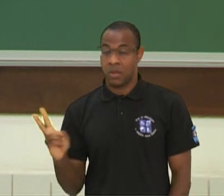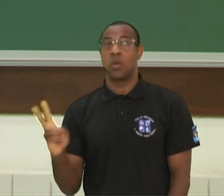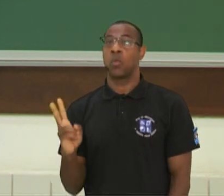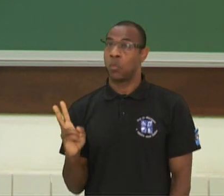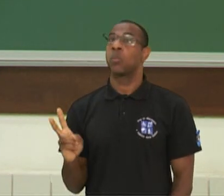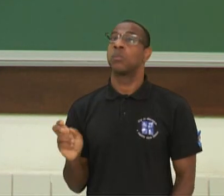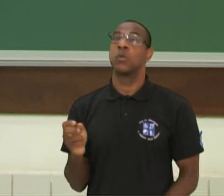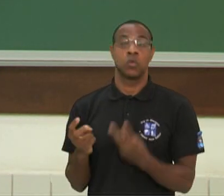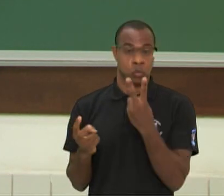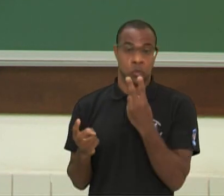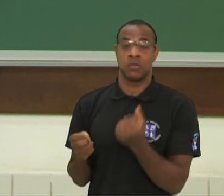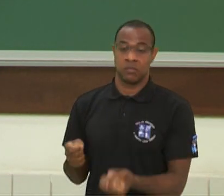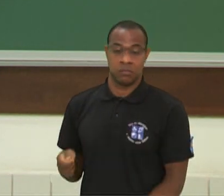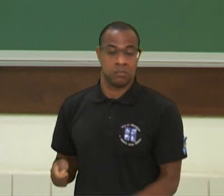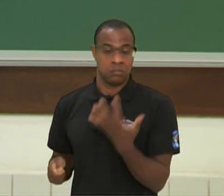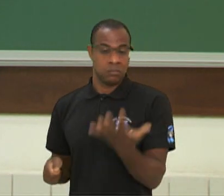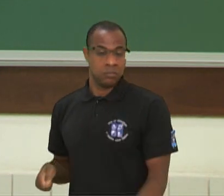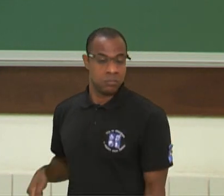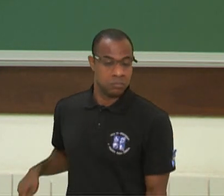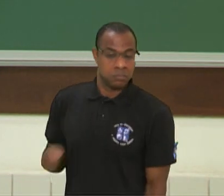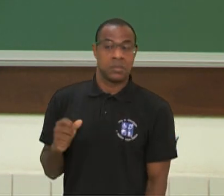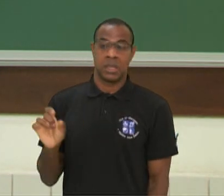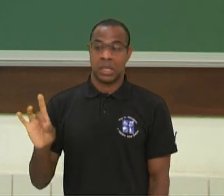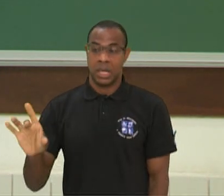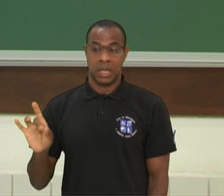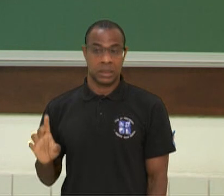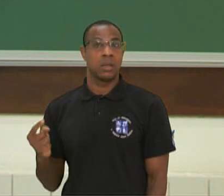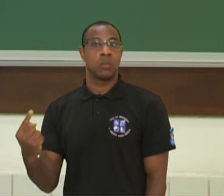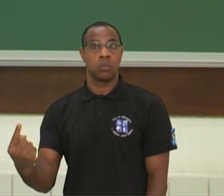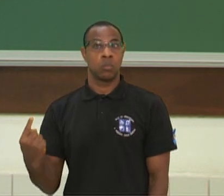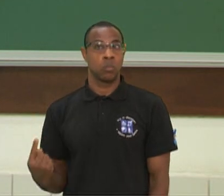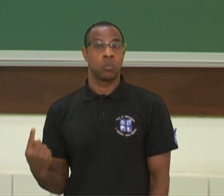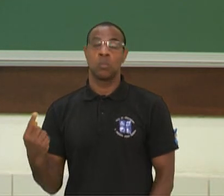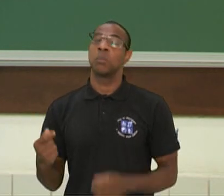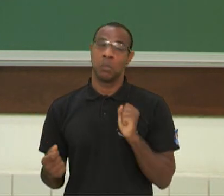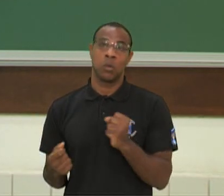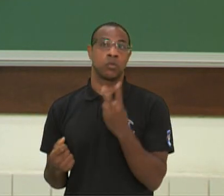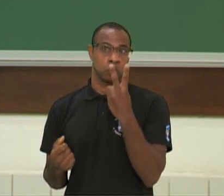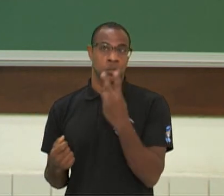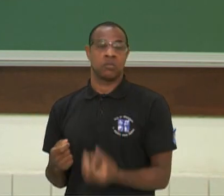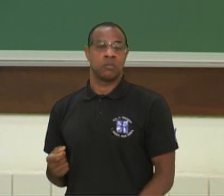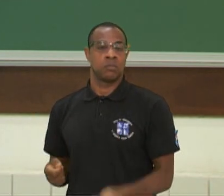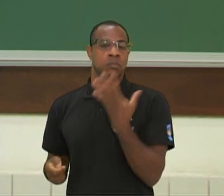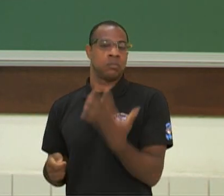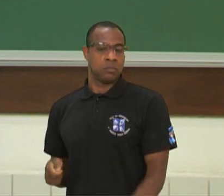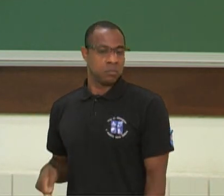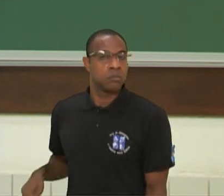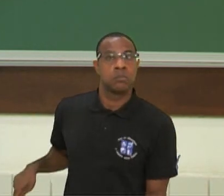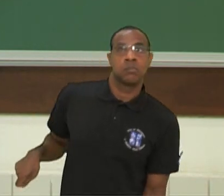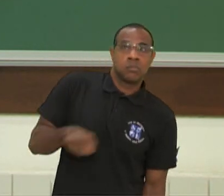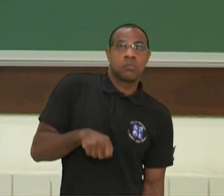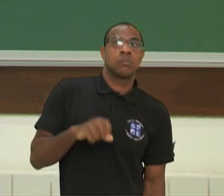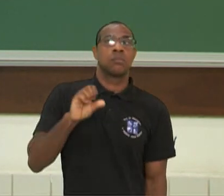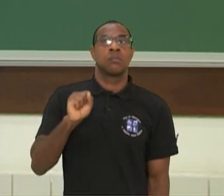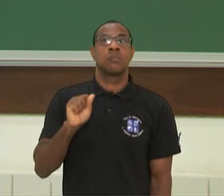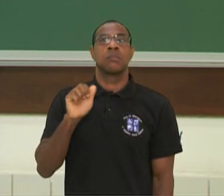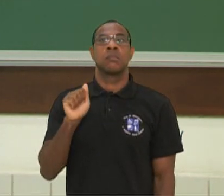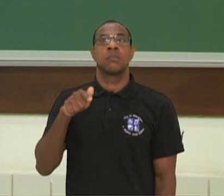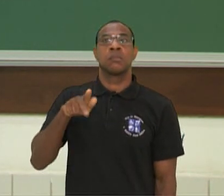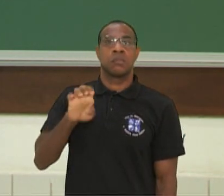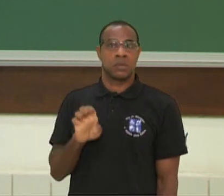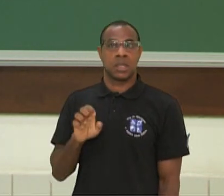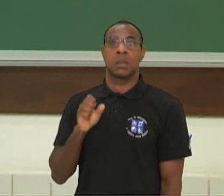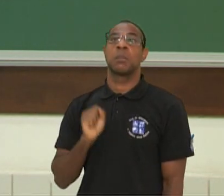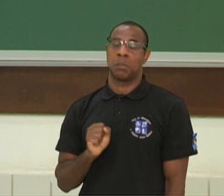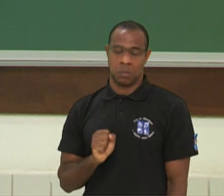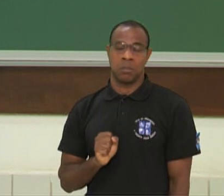a sequência de saque ela sempre vai alternando. Então, começando com um jogador da dupla, indo para o outro jogador da dupla, e